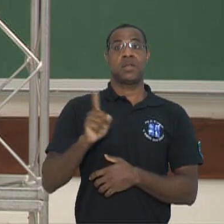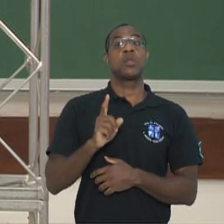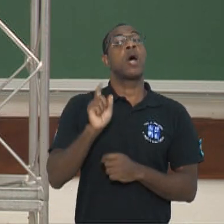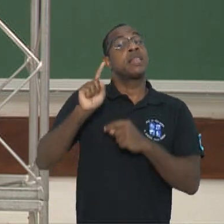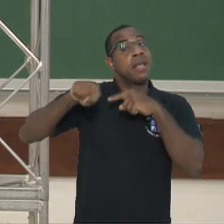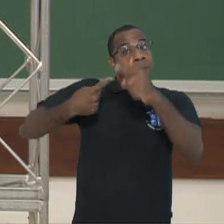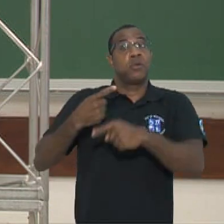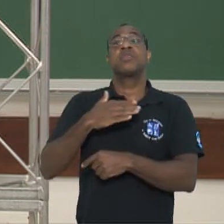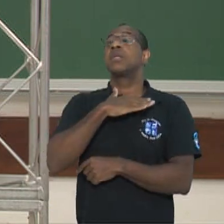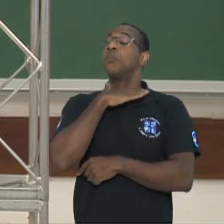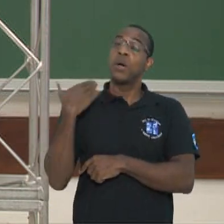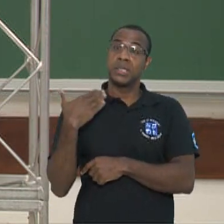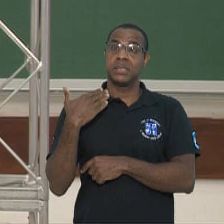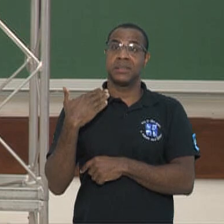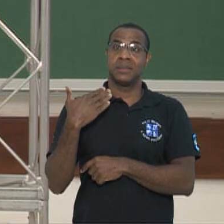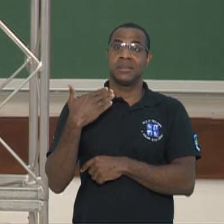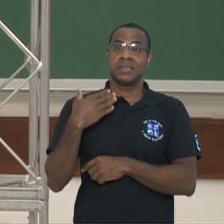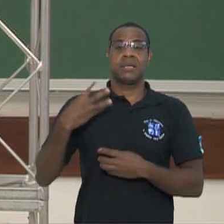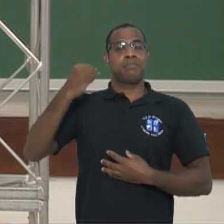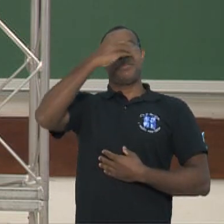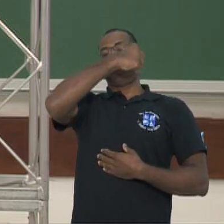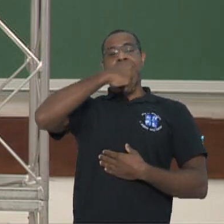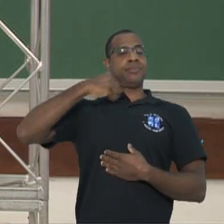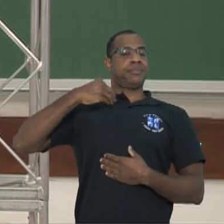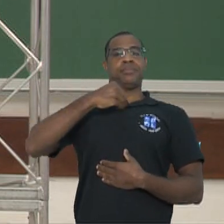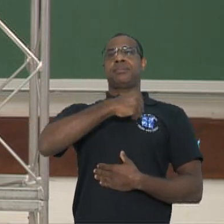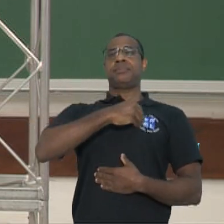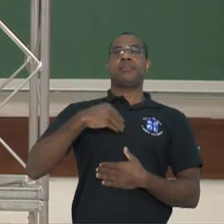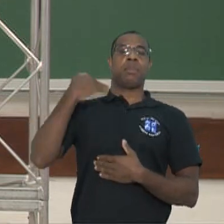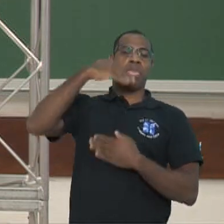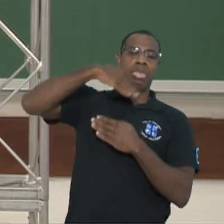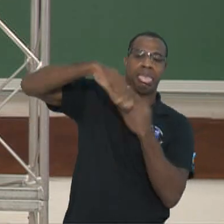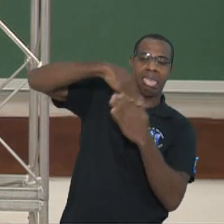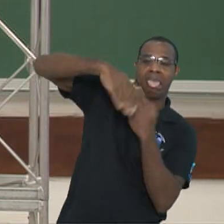que morria a pessoa, ia para o processo de mumificação.